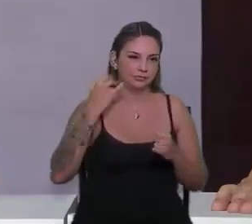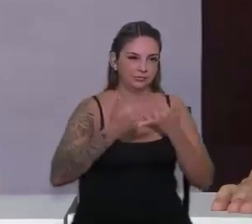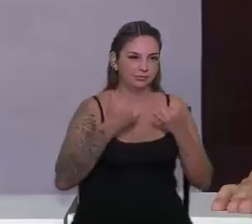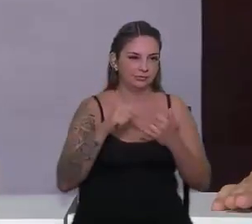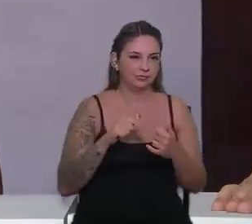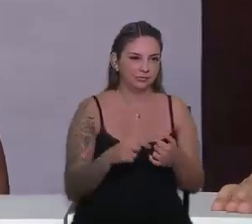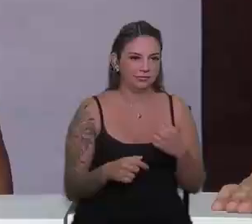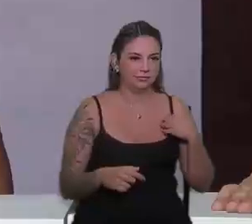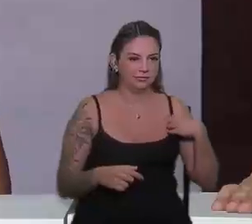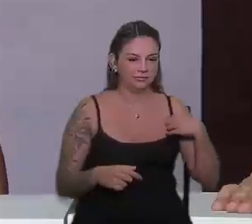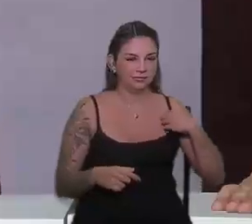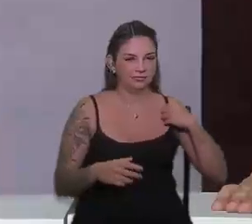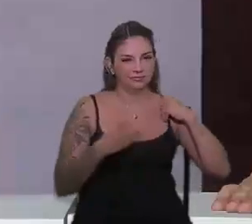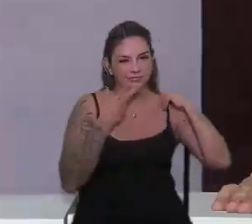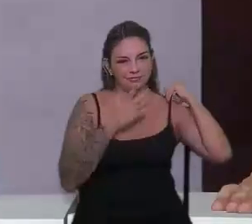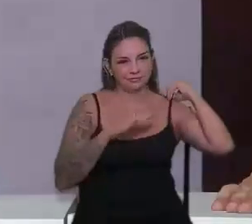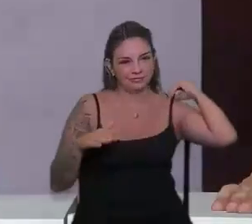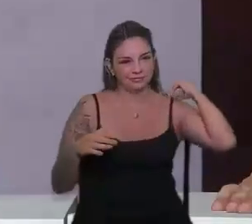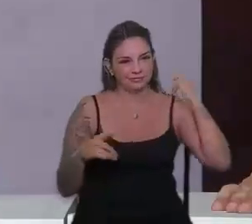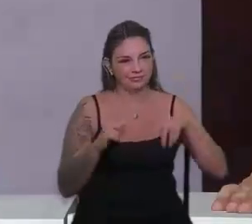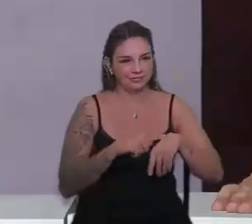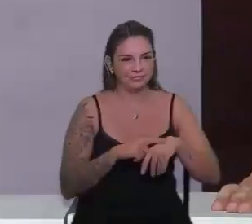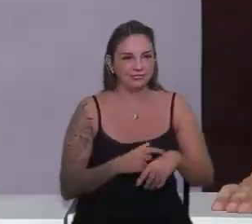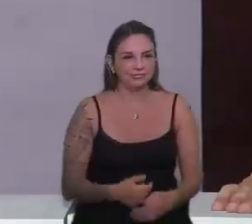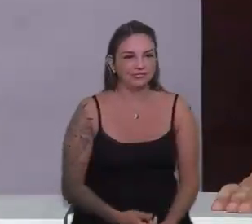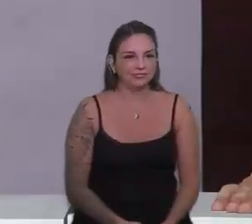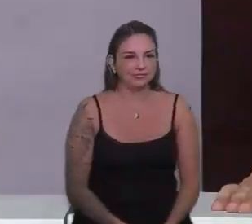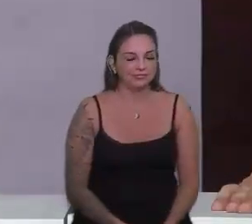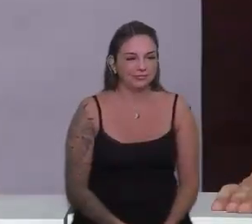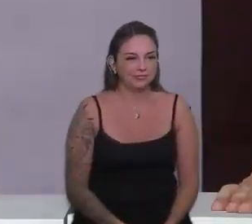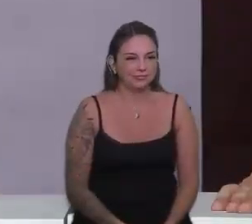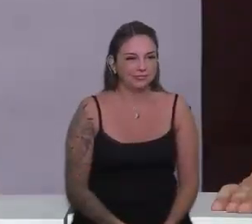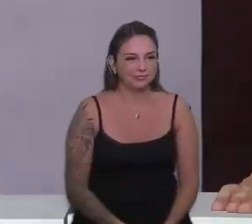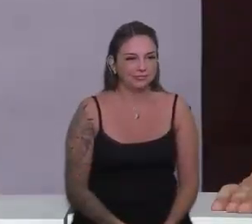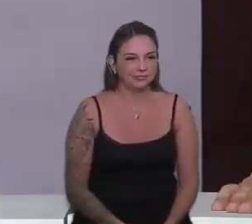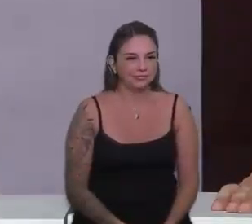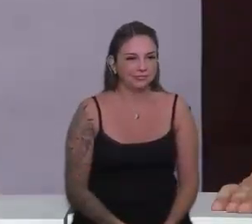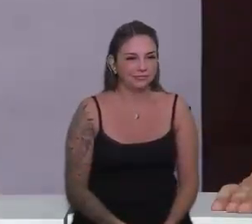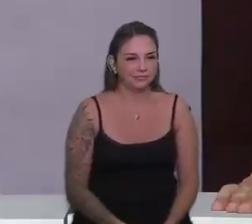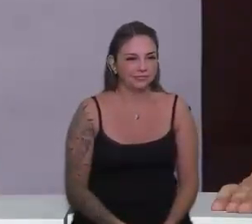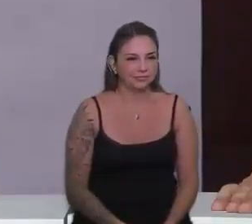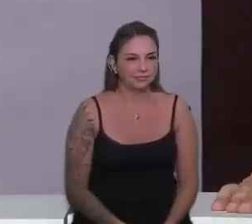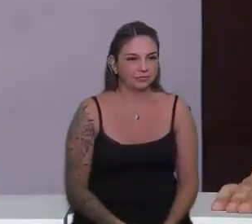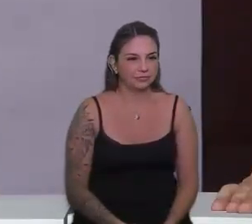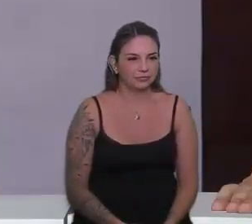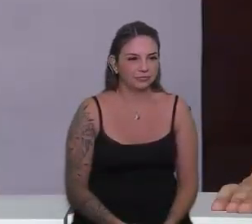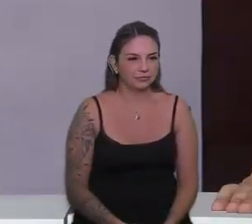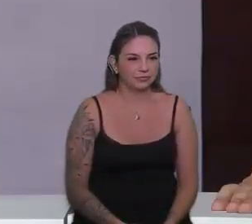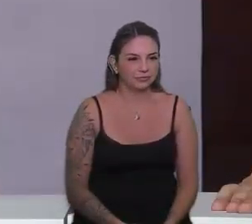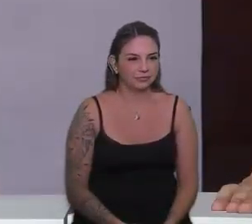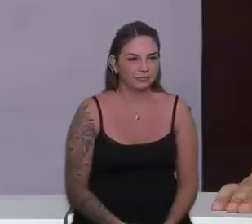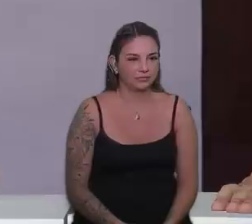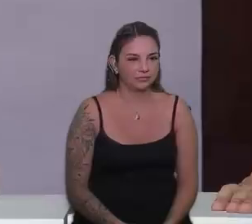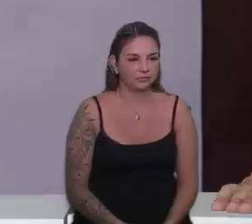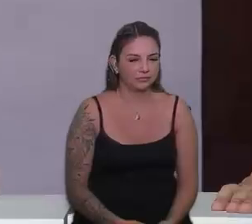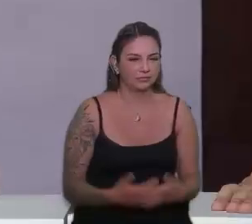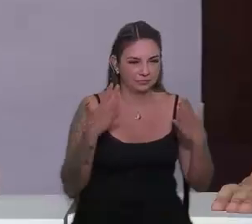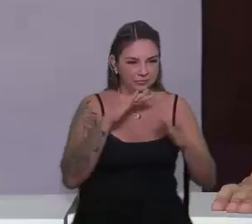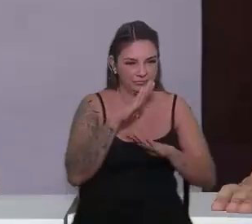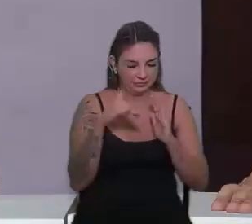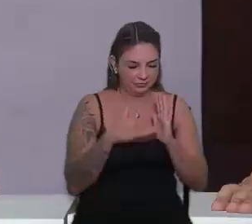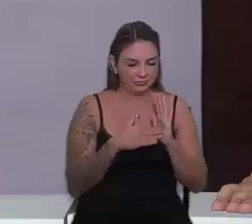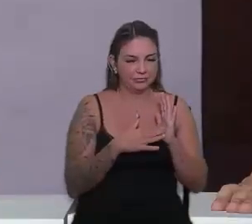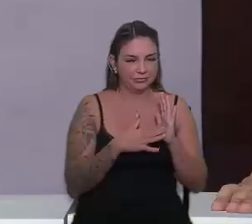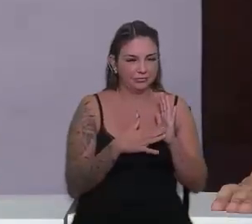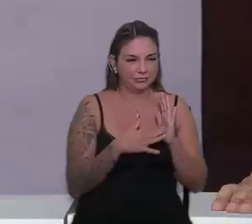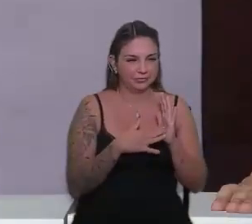diverte aqui, que é uma criançada, um momento de catarse. Então, a parte infantil é um show à parte. Então, parabéns a